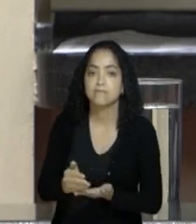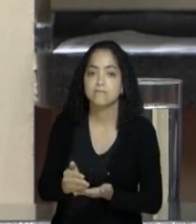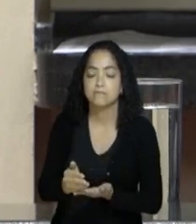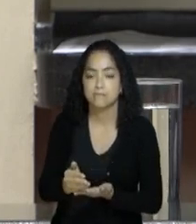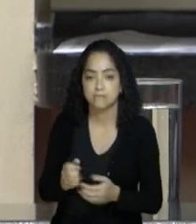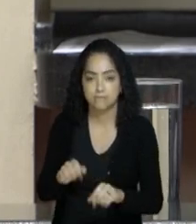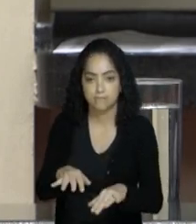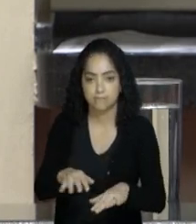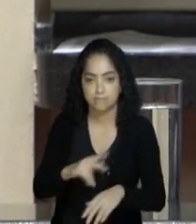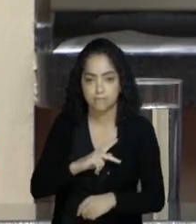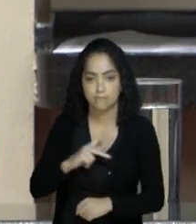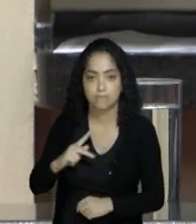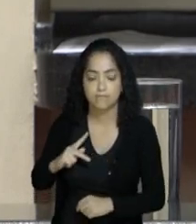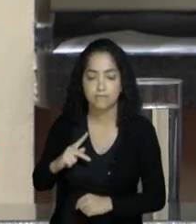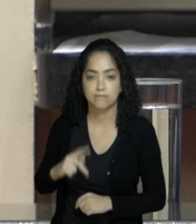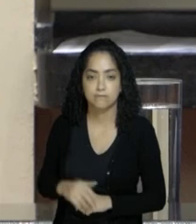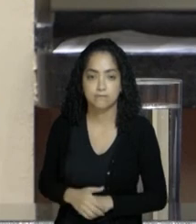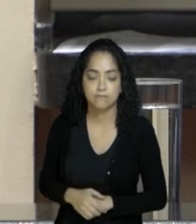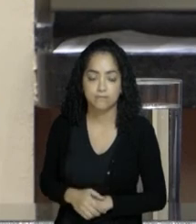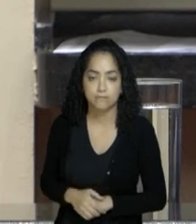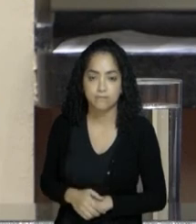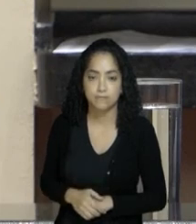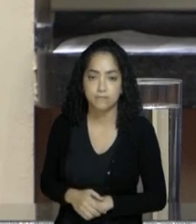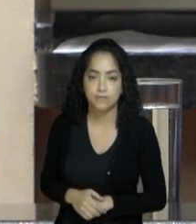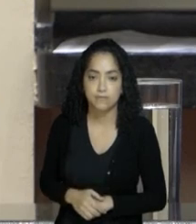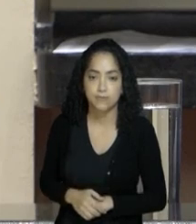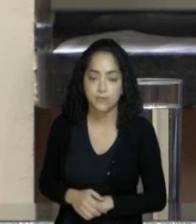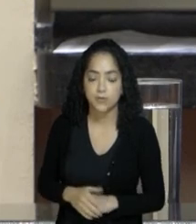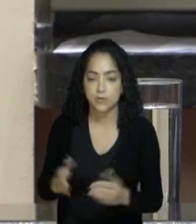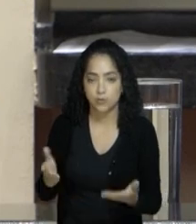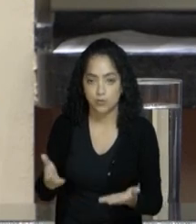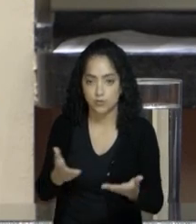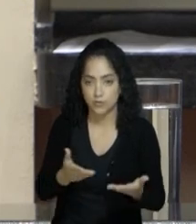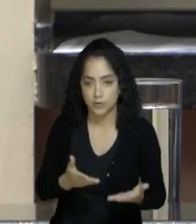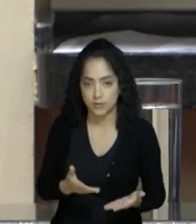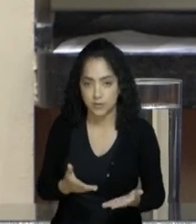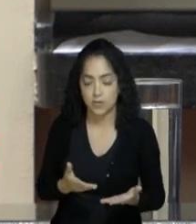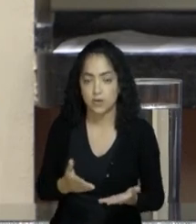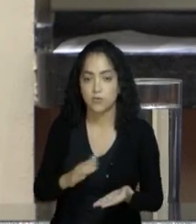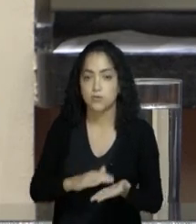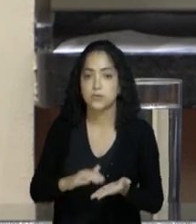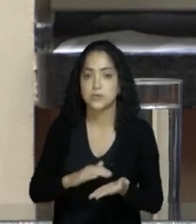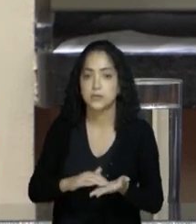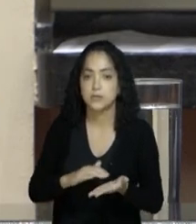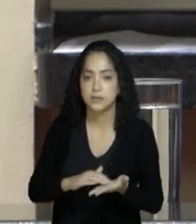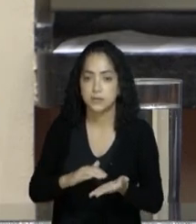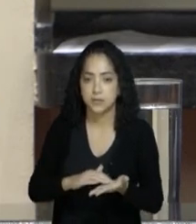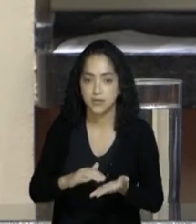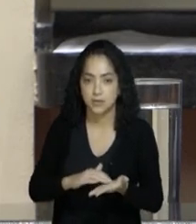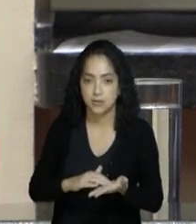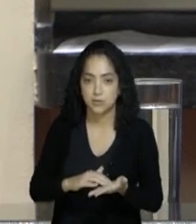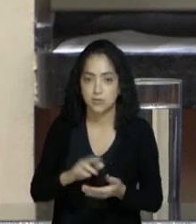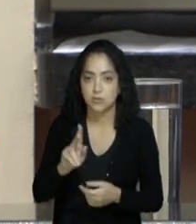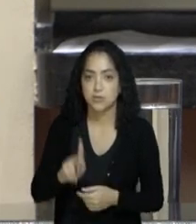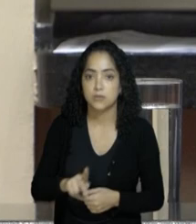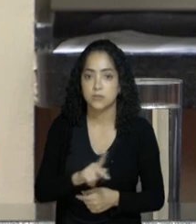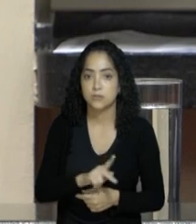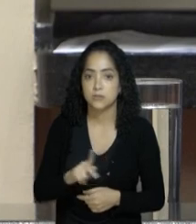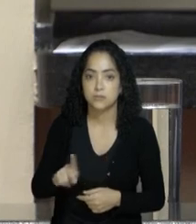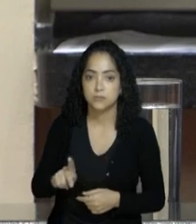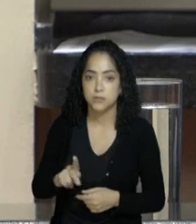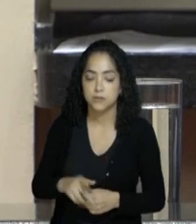declaro aberta a presente sessão. Convido o senhor secretário, o deputado Pedro